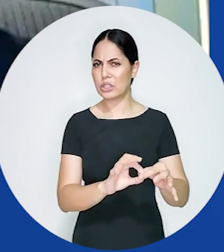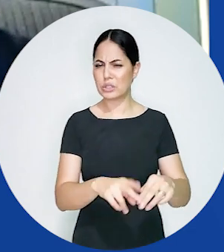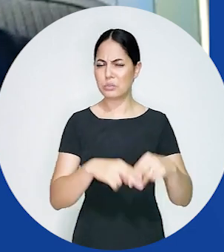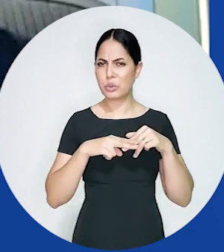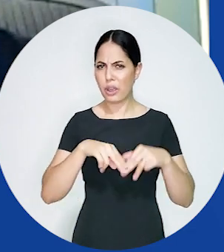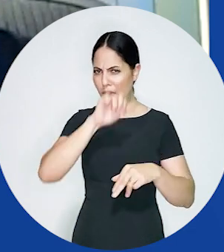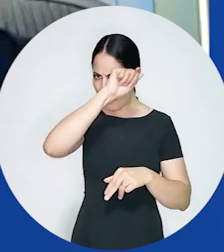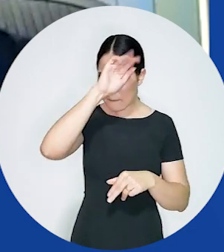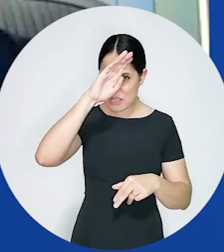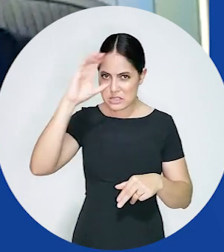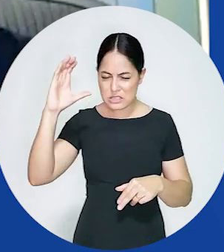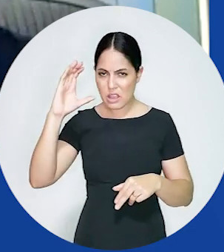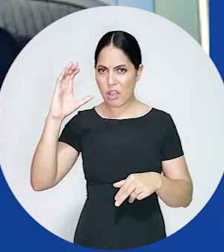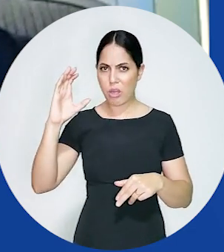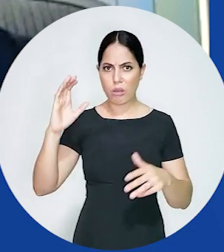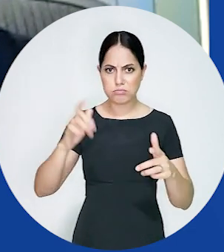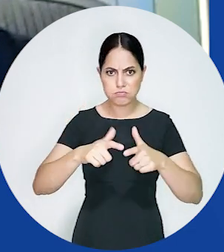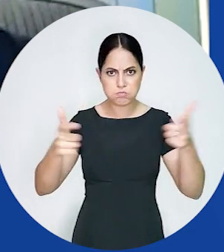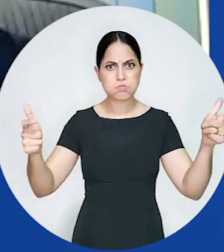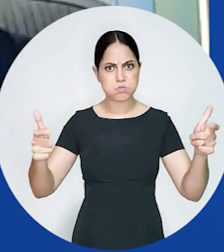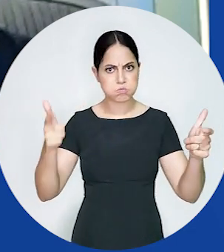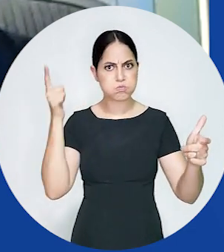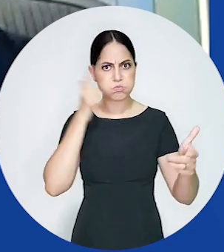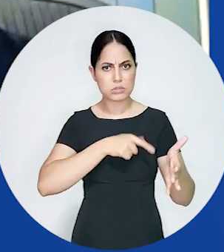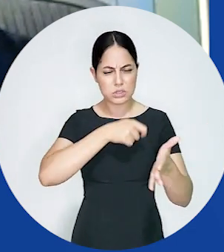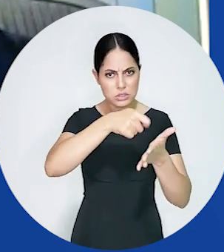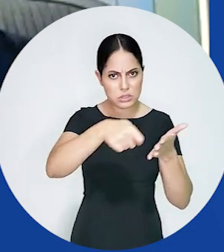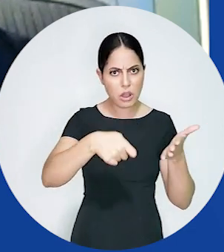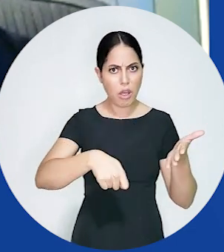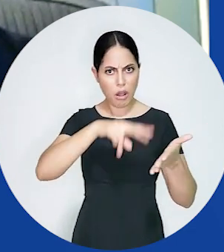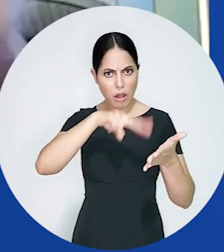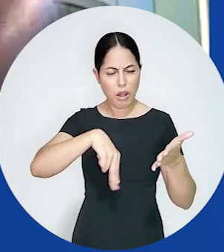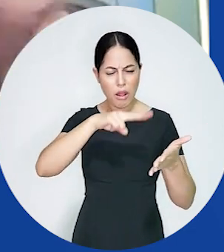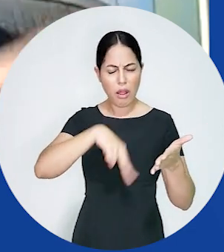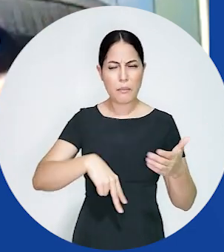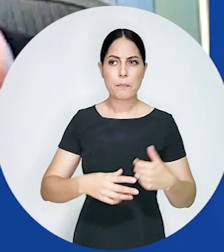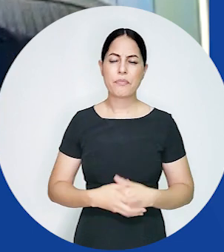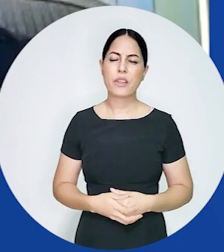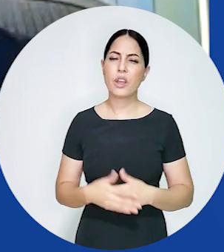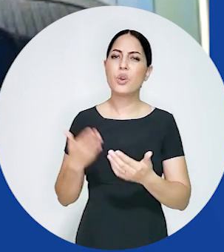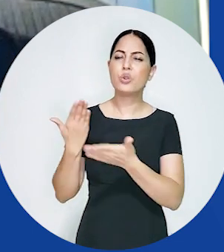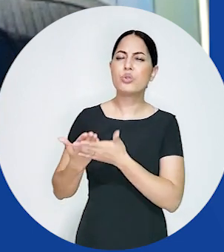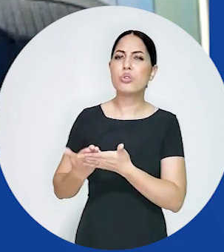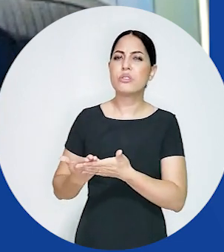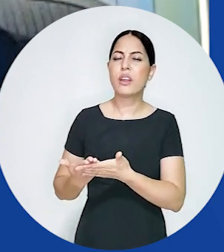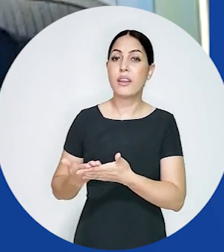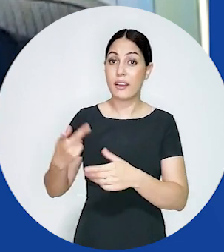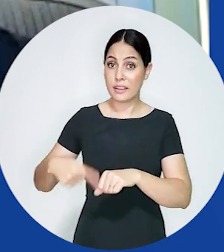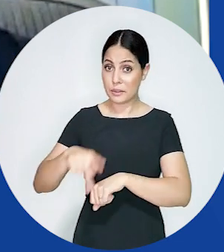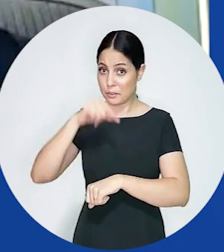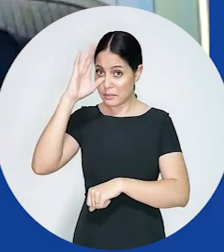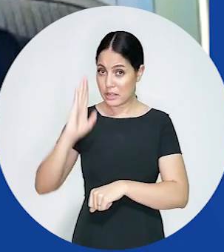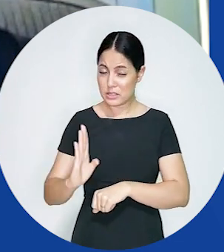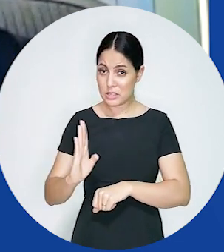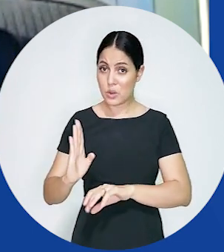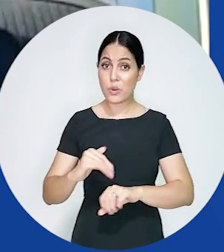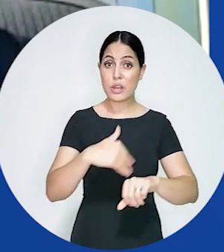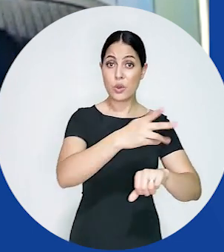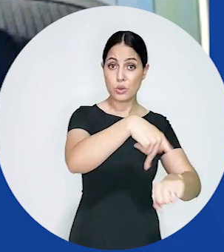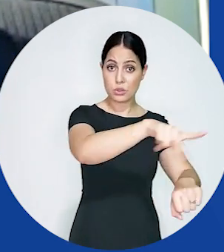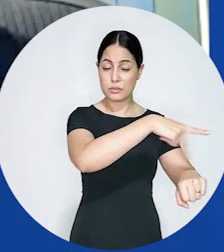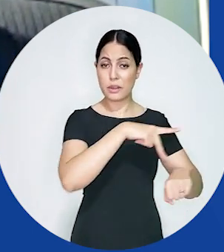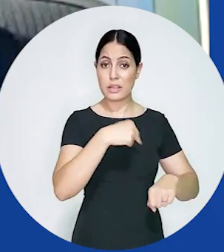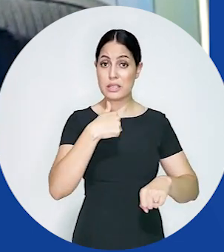generalizar a alfabetização. Eu estudei em escolas do Brasil e fora do Brasil de